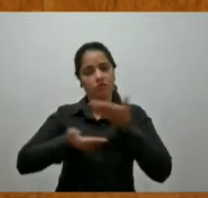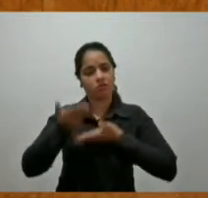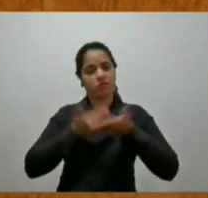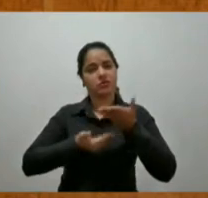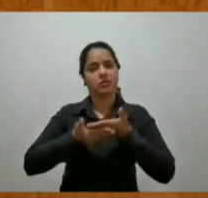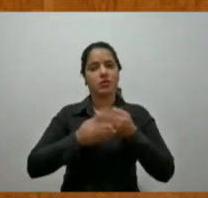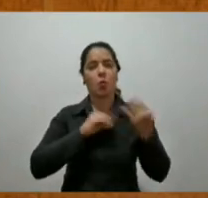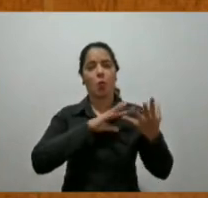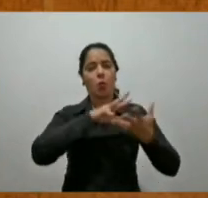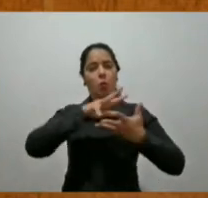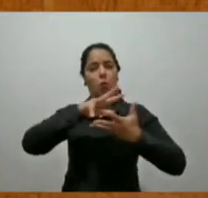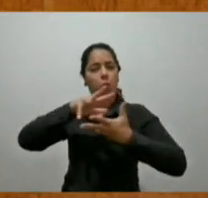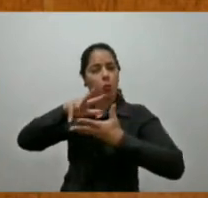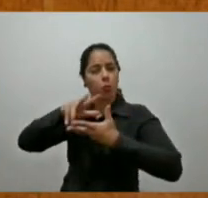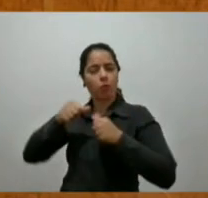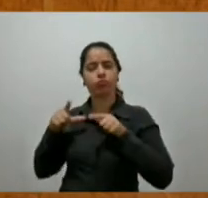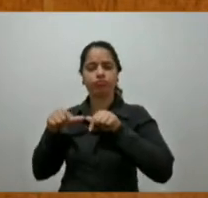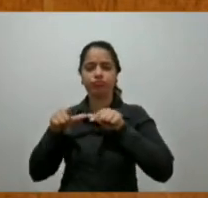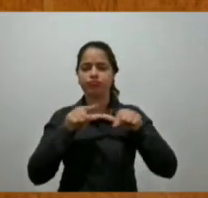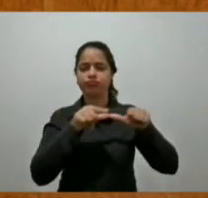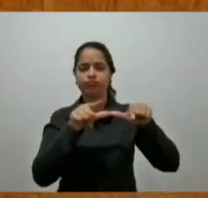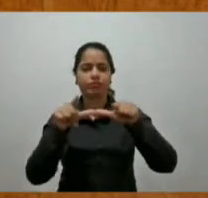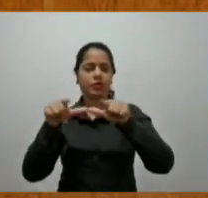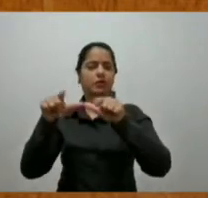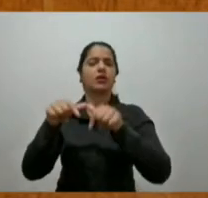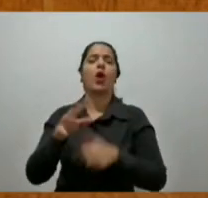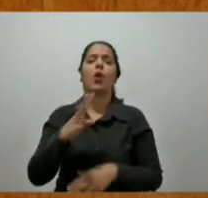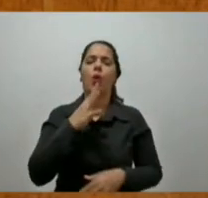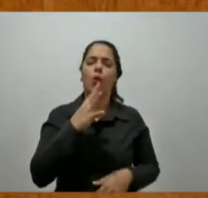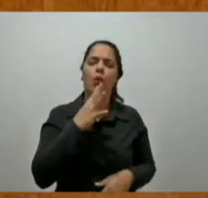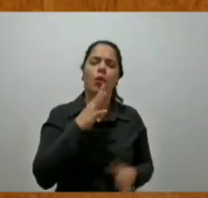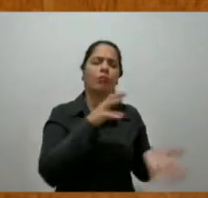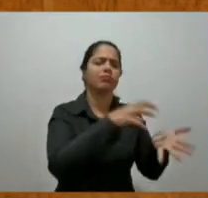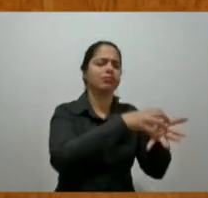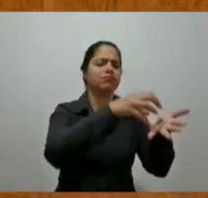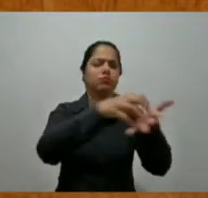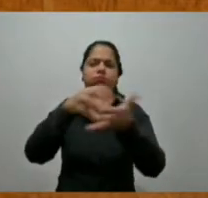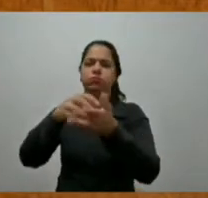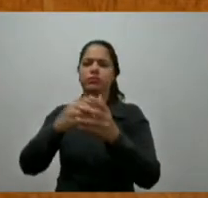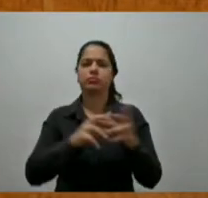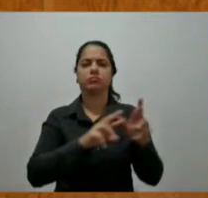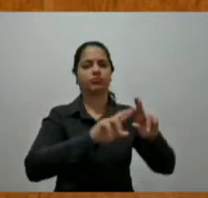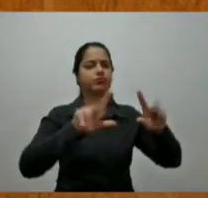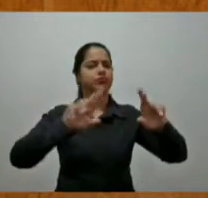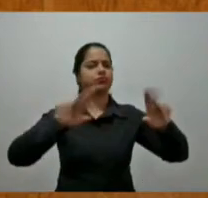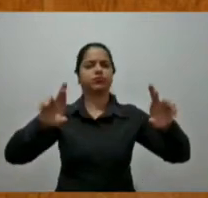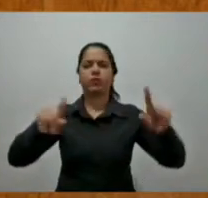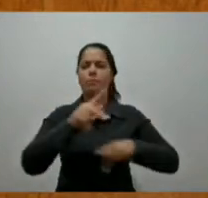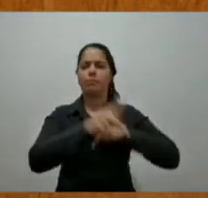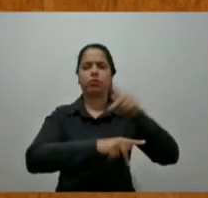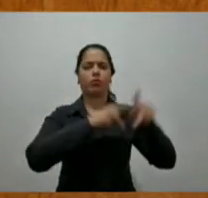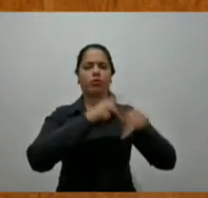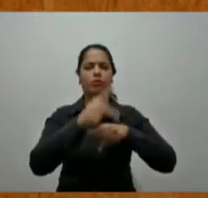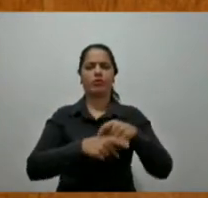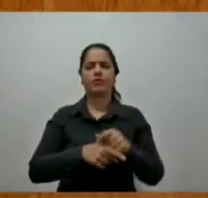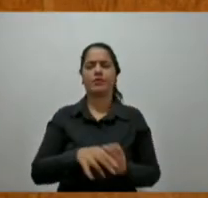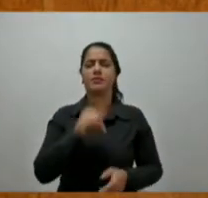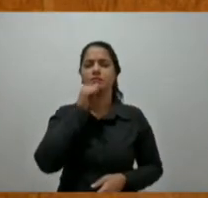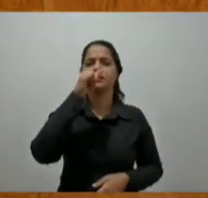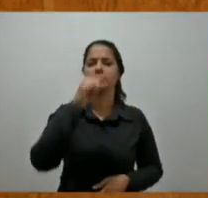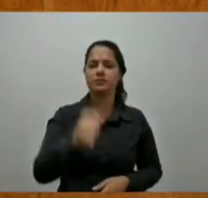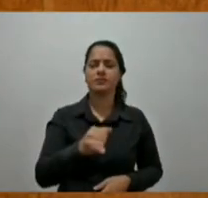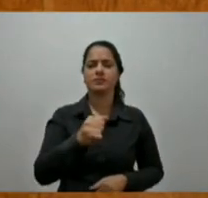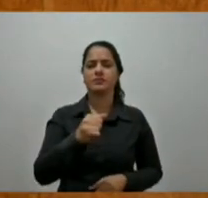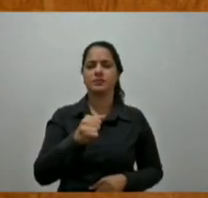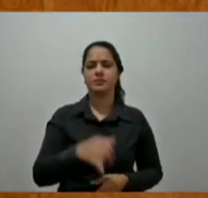com vários povos, várias comunidades. Eu sei que o tempo é curto, mas se você pudesse deixar um recado final para quem está assistindo a gente